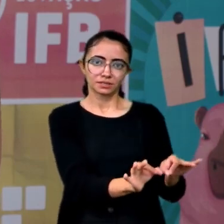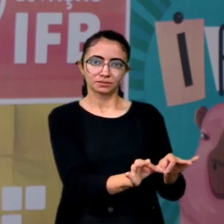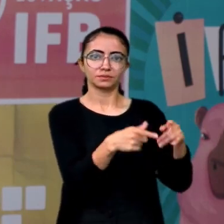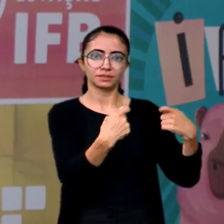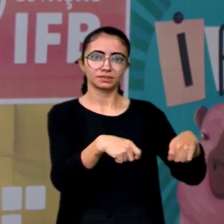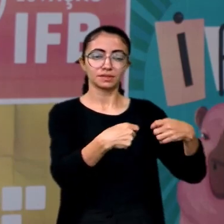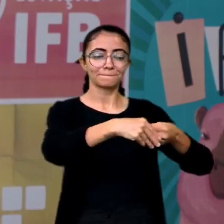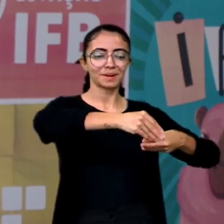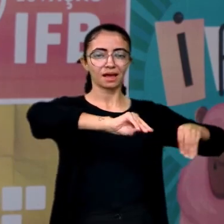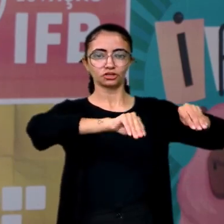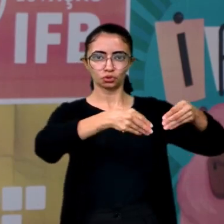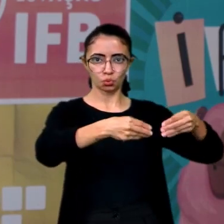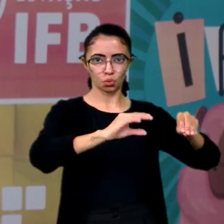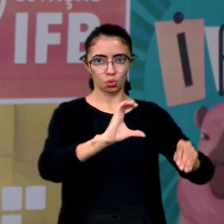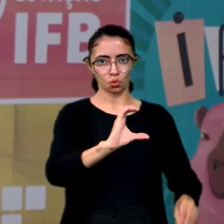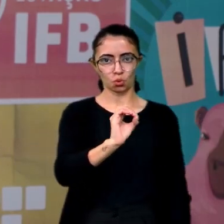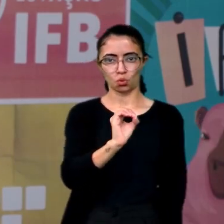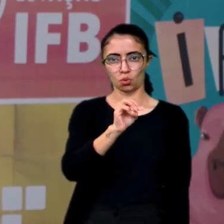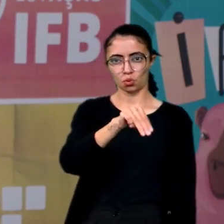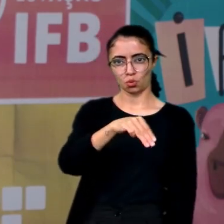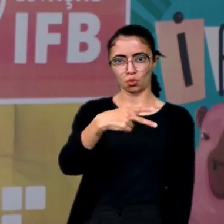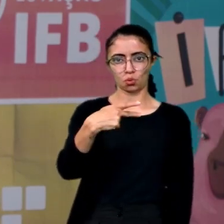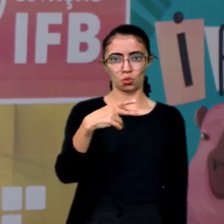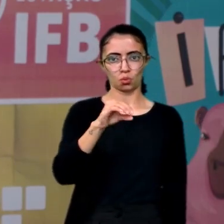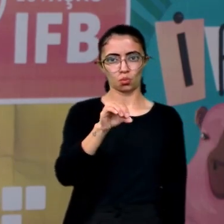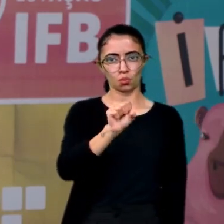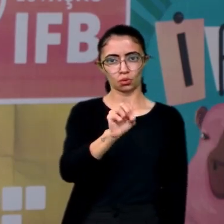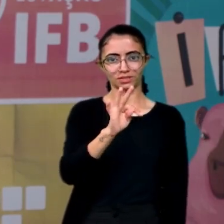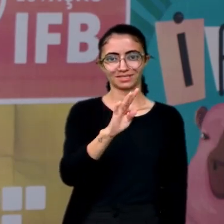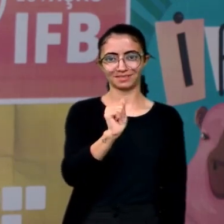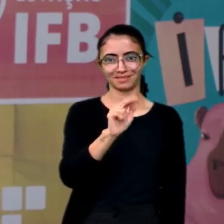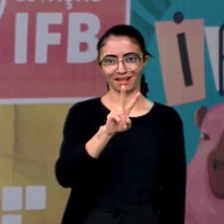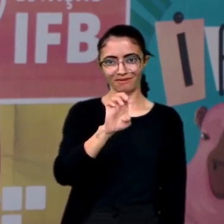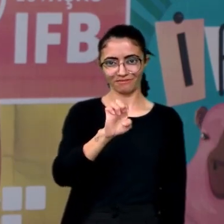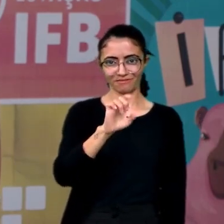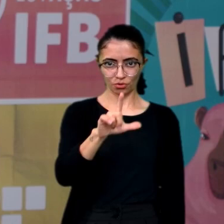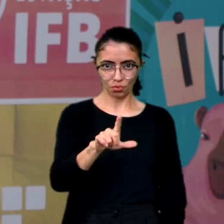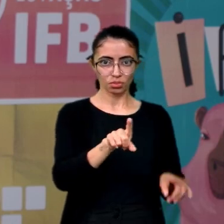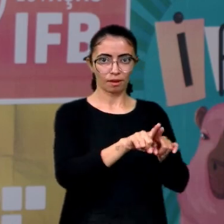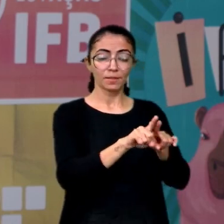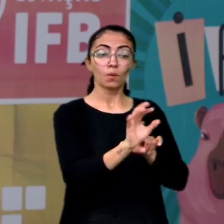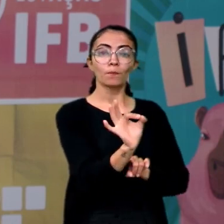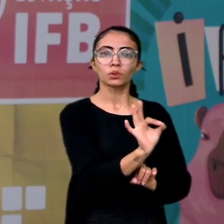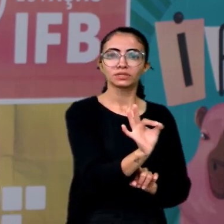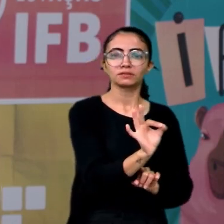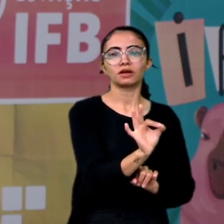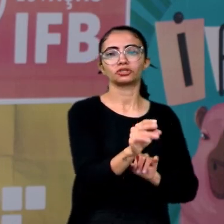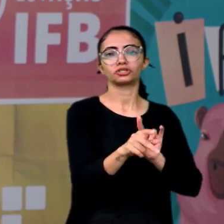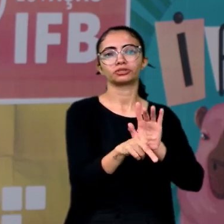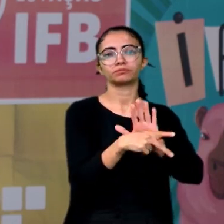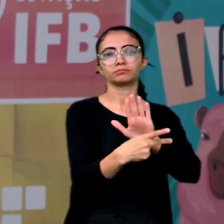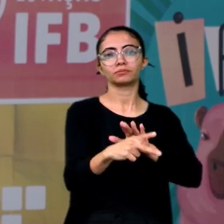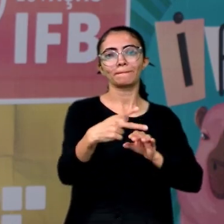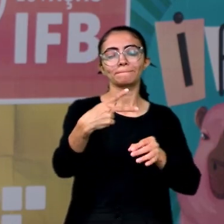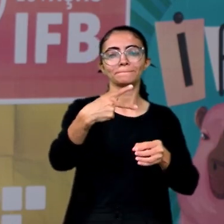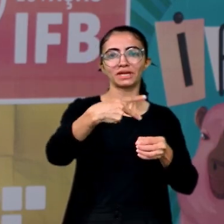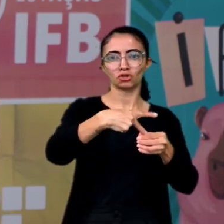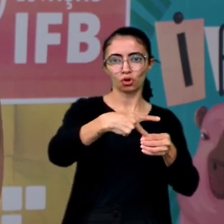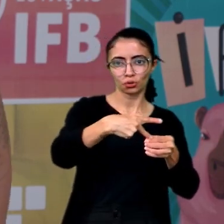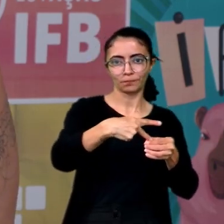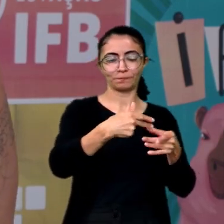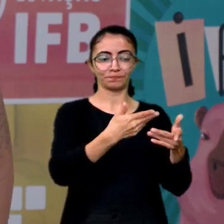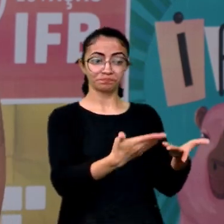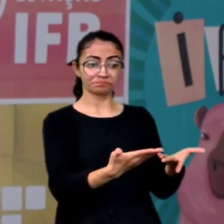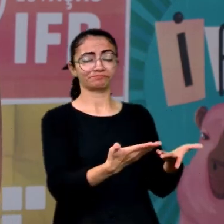pequena parcela de petróleo. A gente não tem essa regra, entende? Então, cada um faz do jeito que quer. Então, em